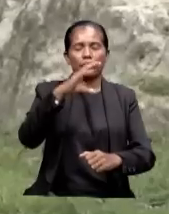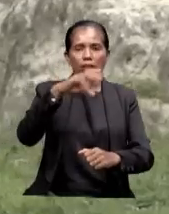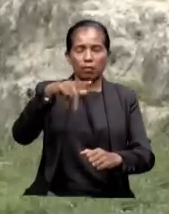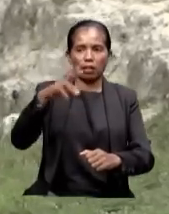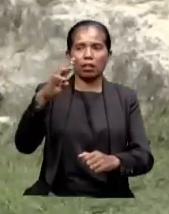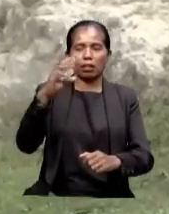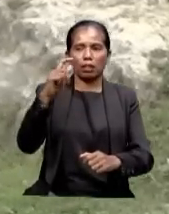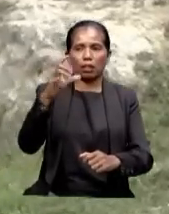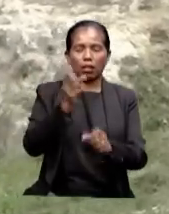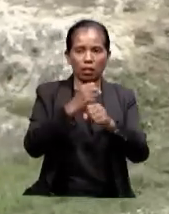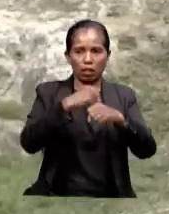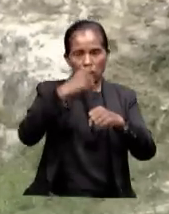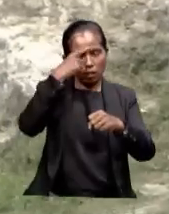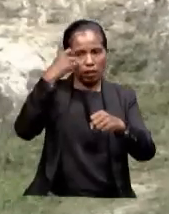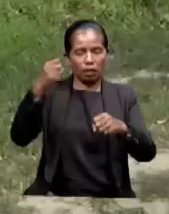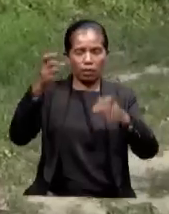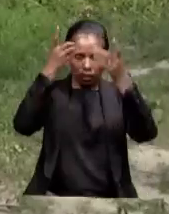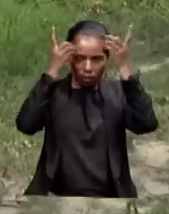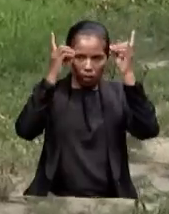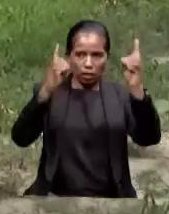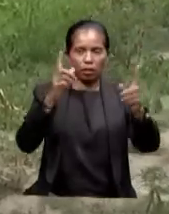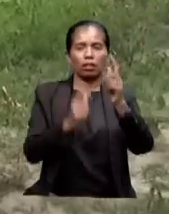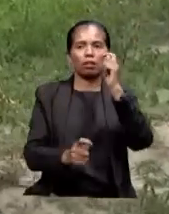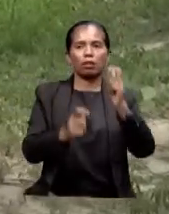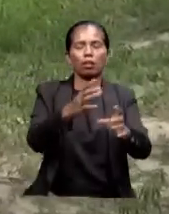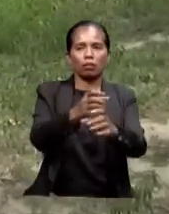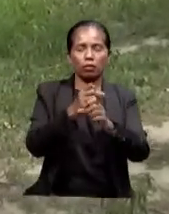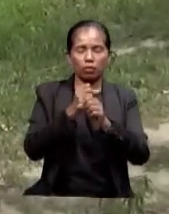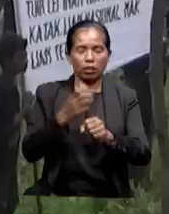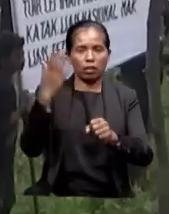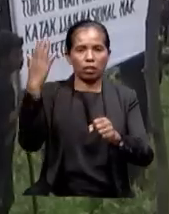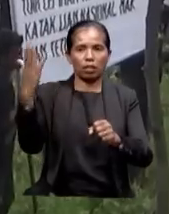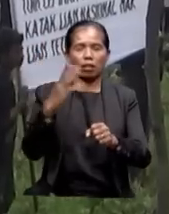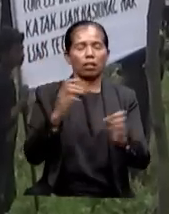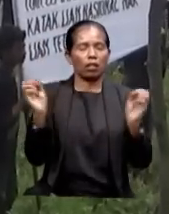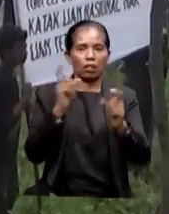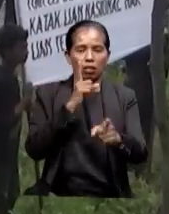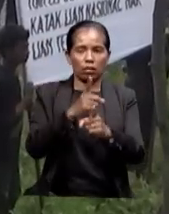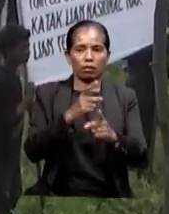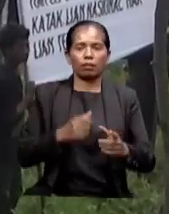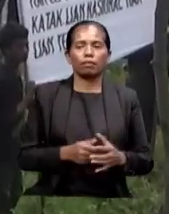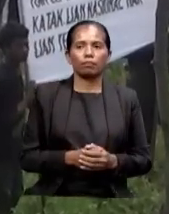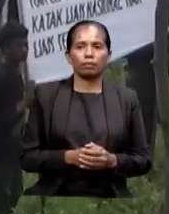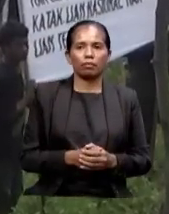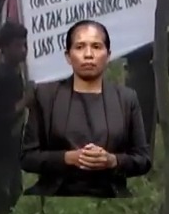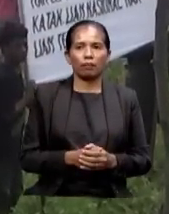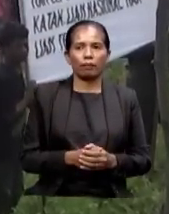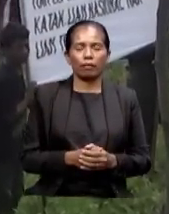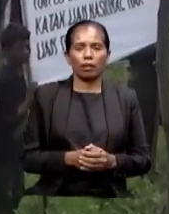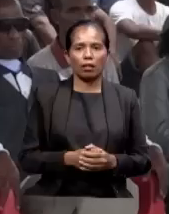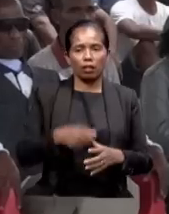halone, tama konsidera desijau nebe Tribunal Foti bakazu rai iha ime tilaran la justo. Tamba povo teru semai